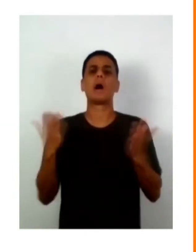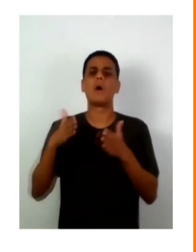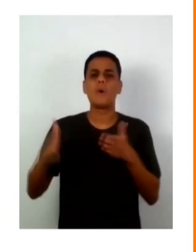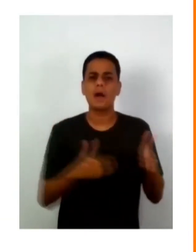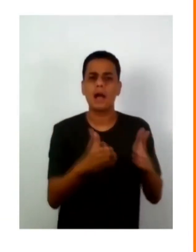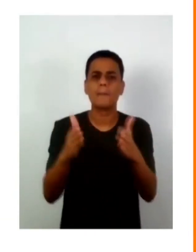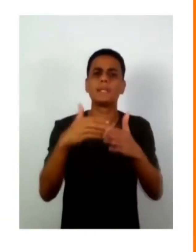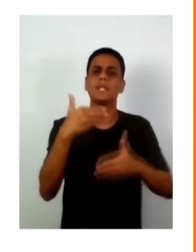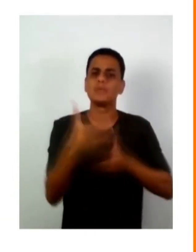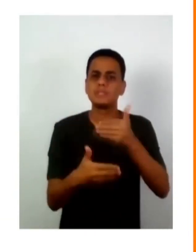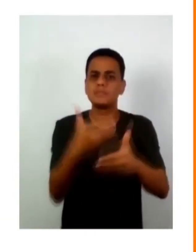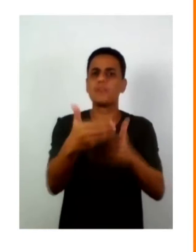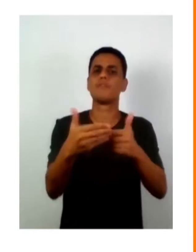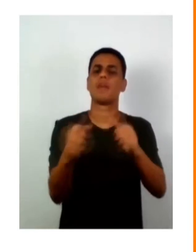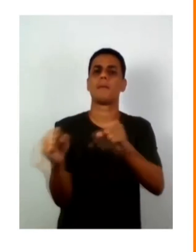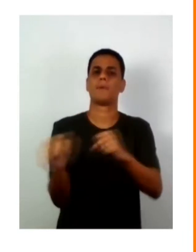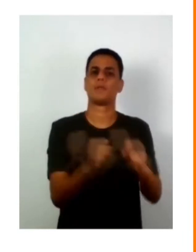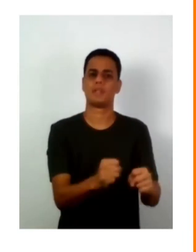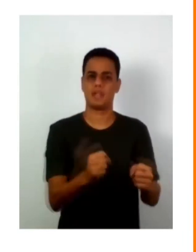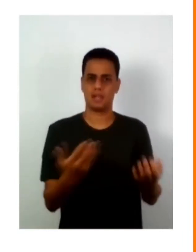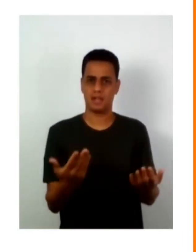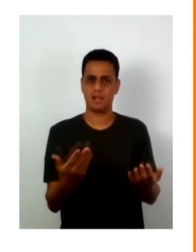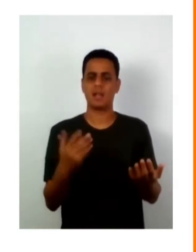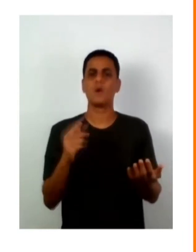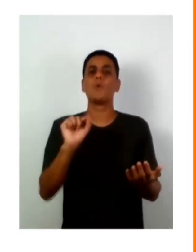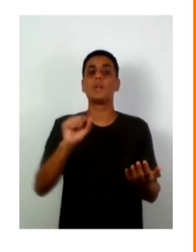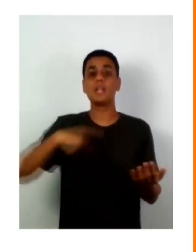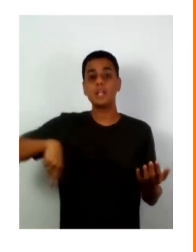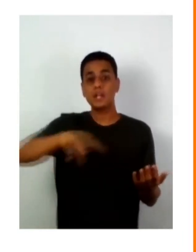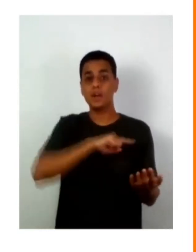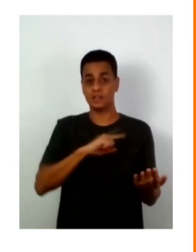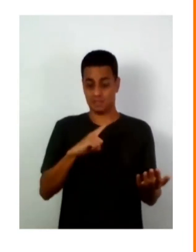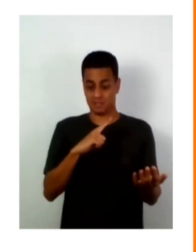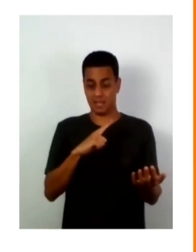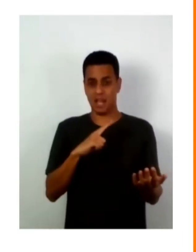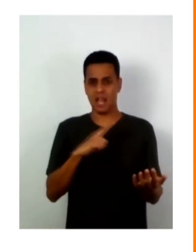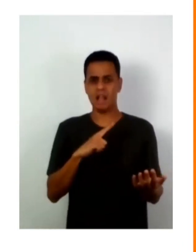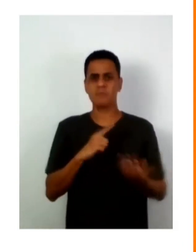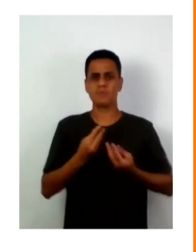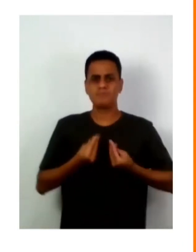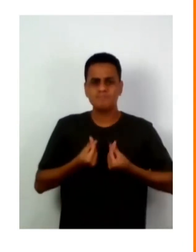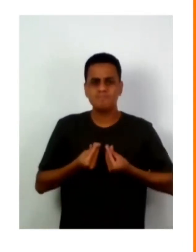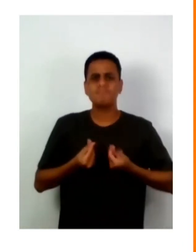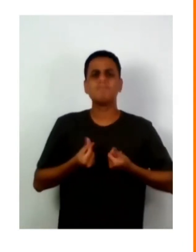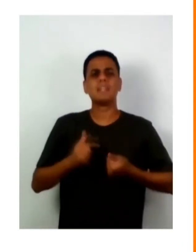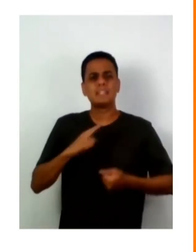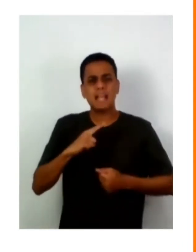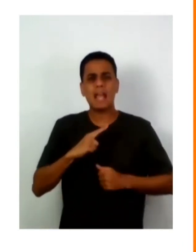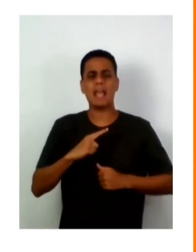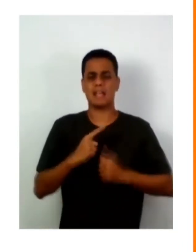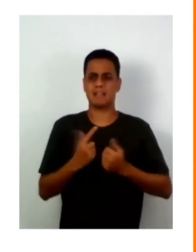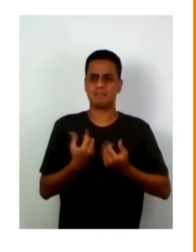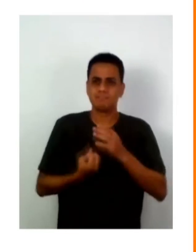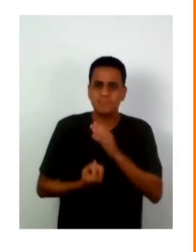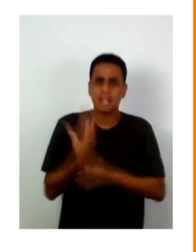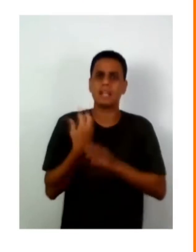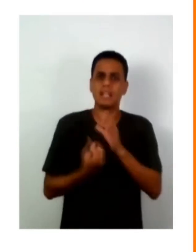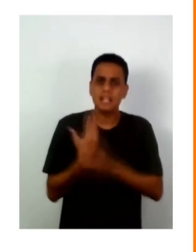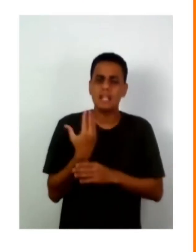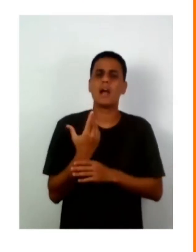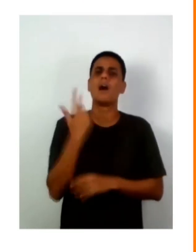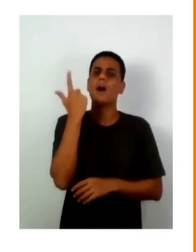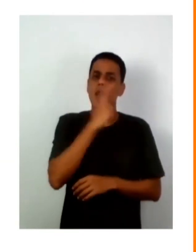rota que é parte do que nós nutrimos, mas nutrimos para